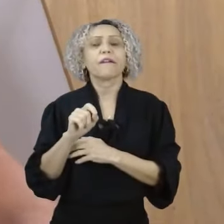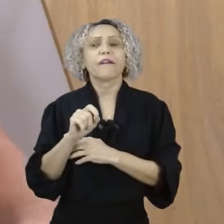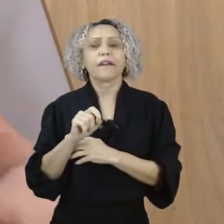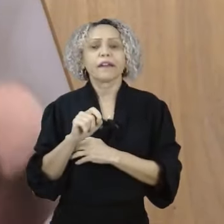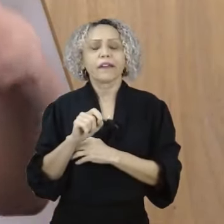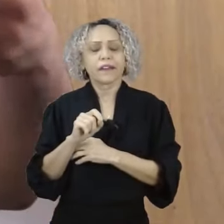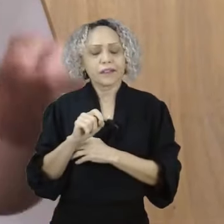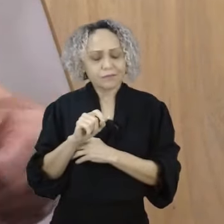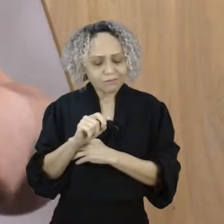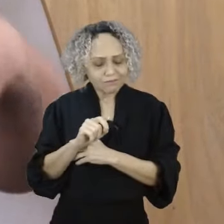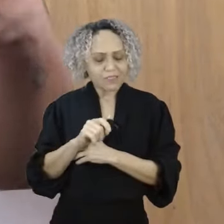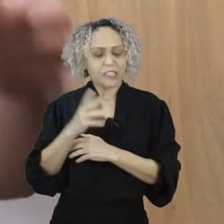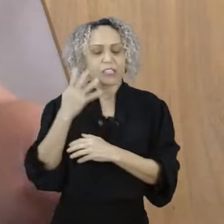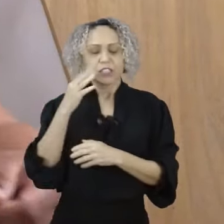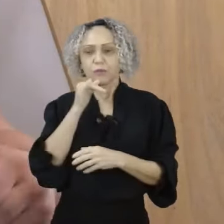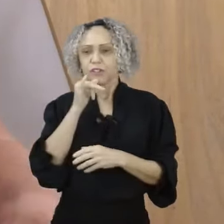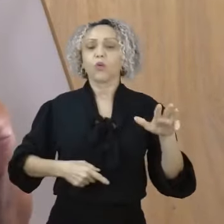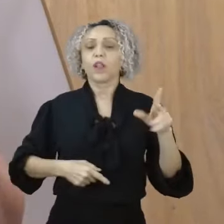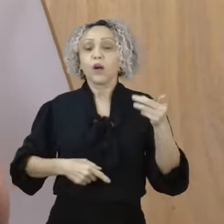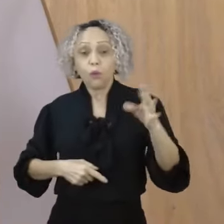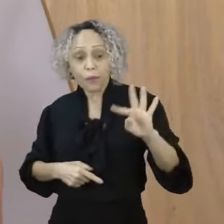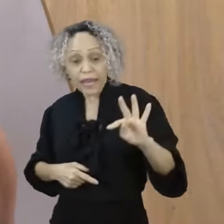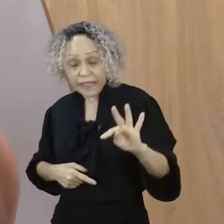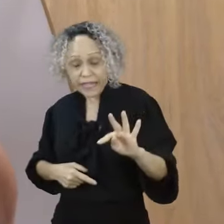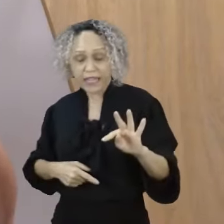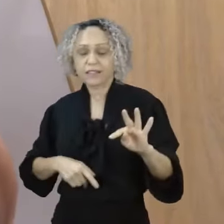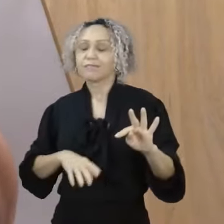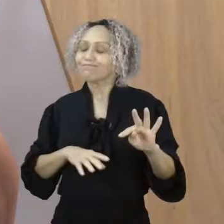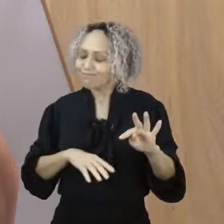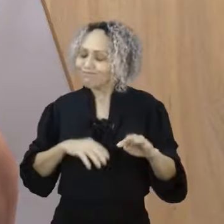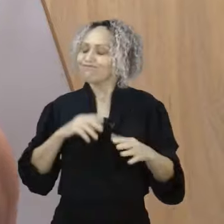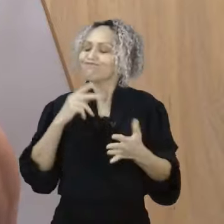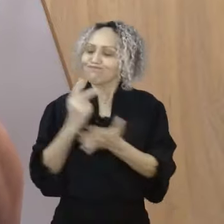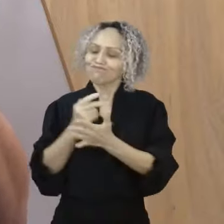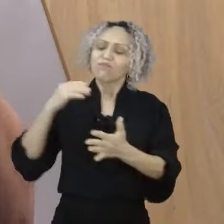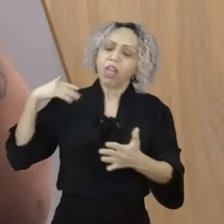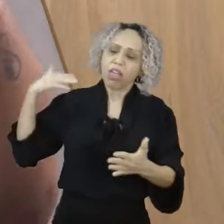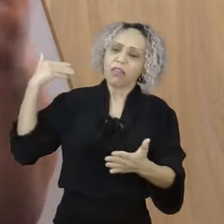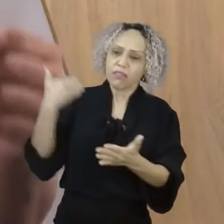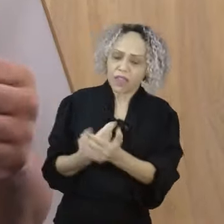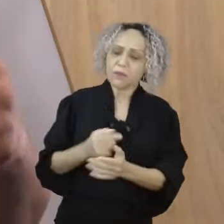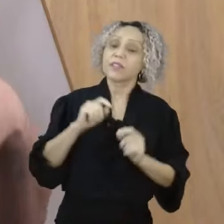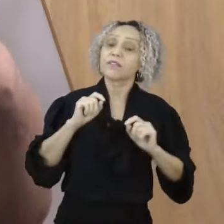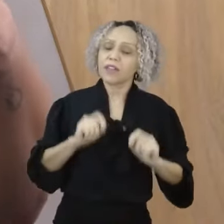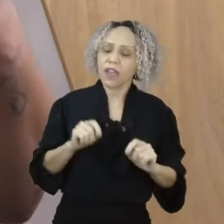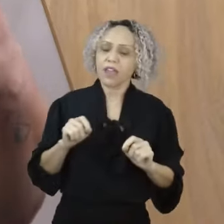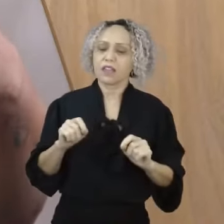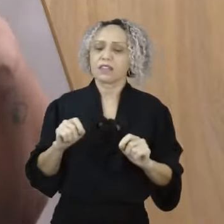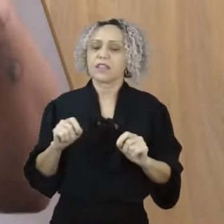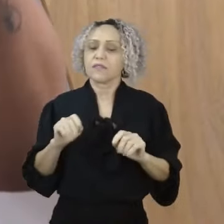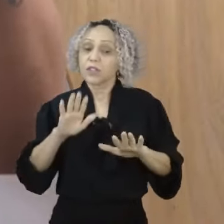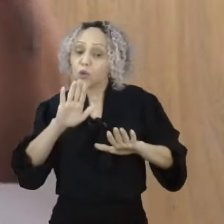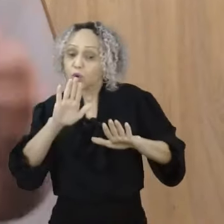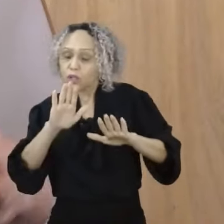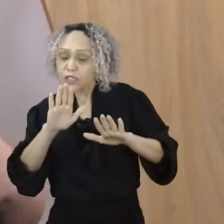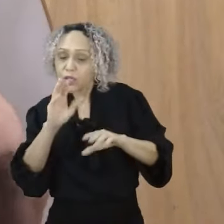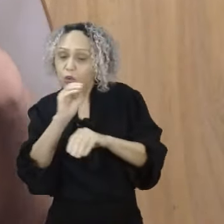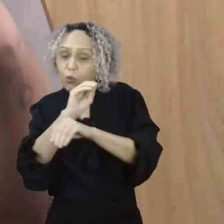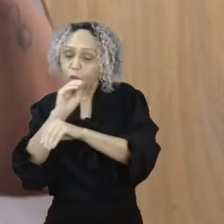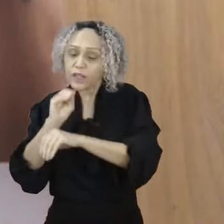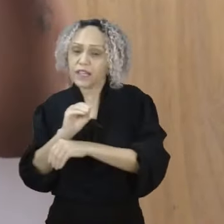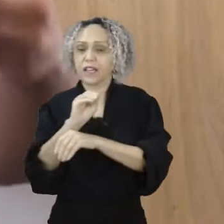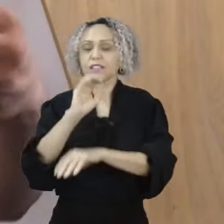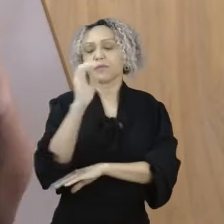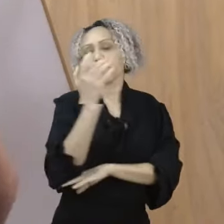do meio ambiente como mbam semibil nós nunca e eh deixamos de colocar a questão do meio